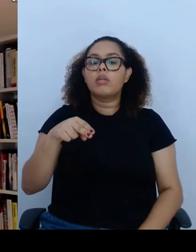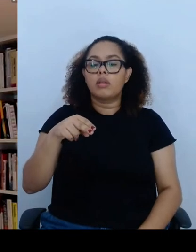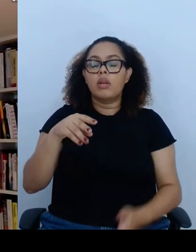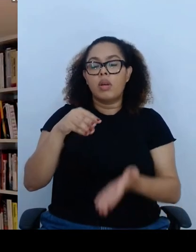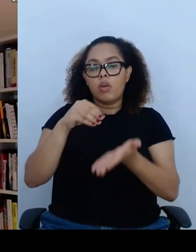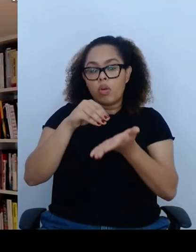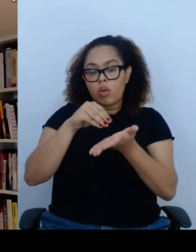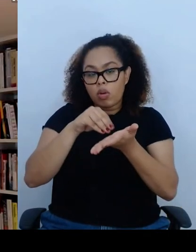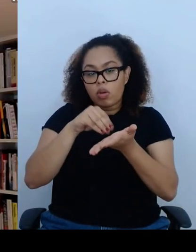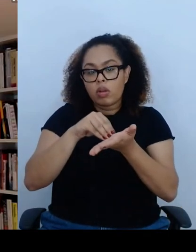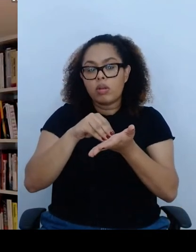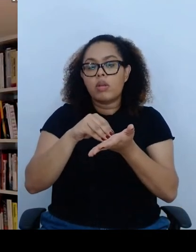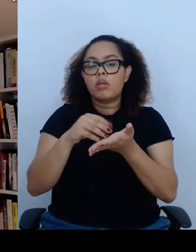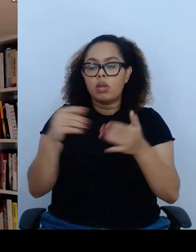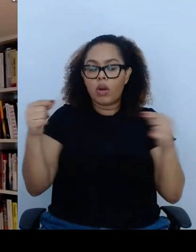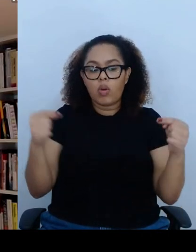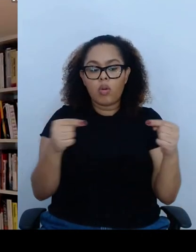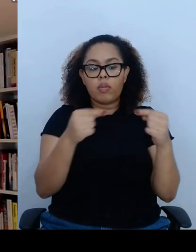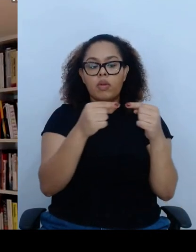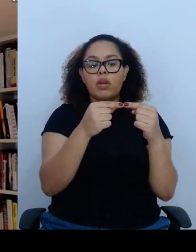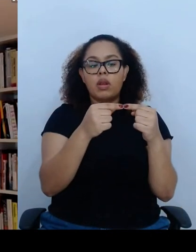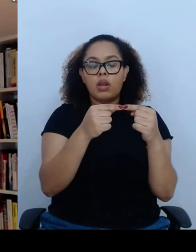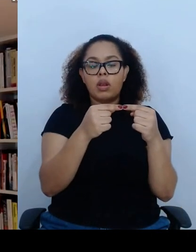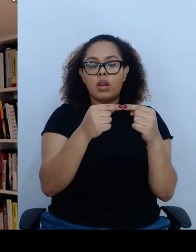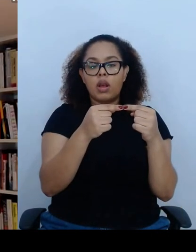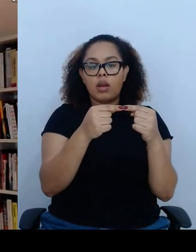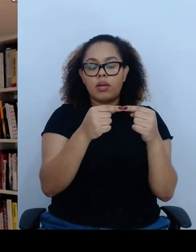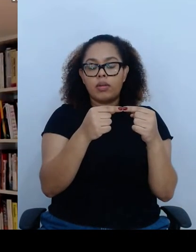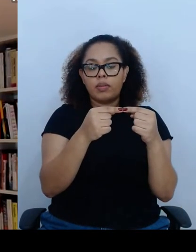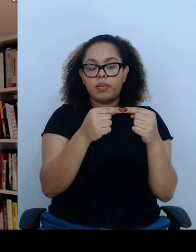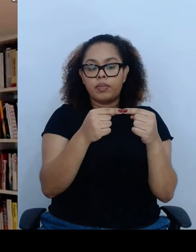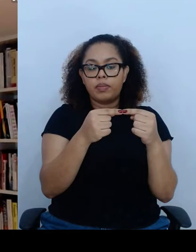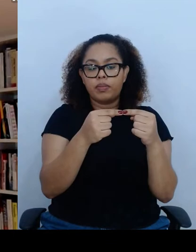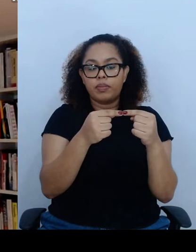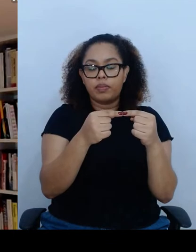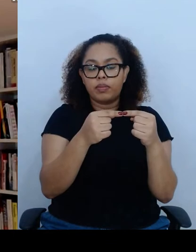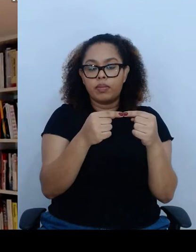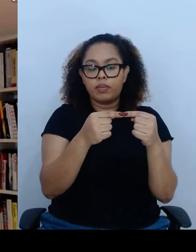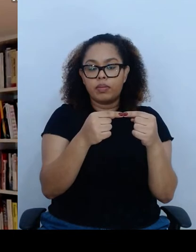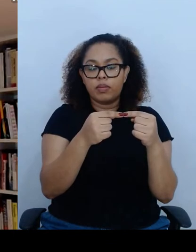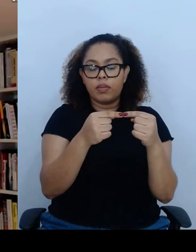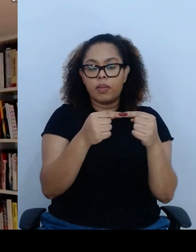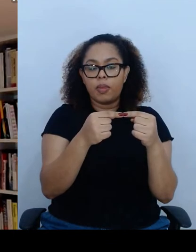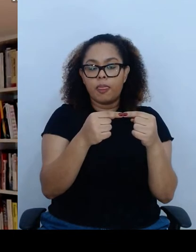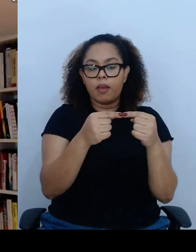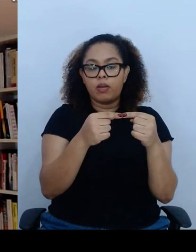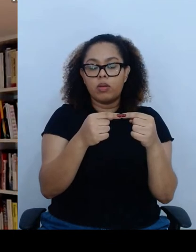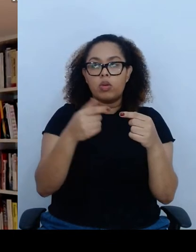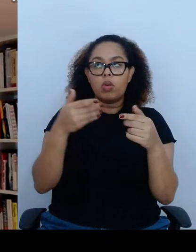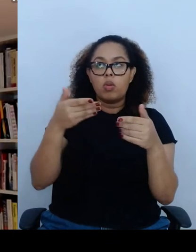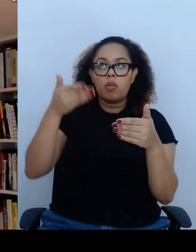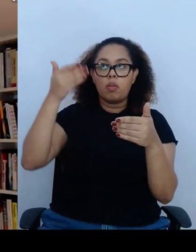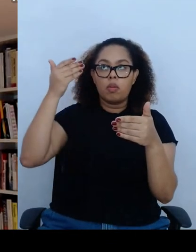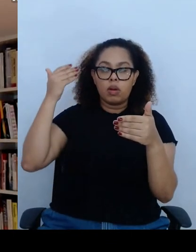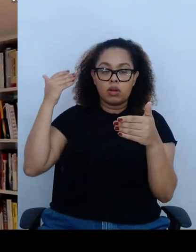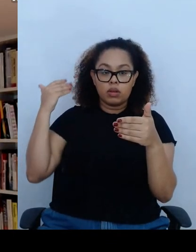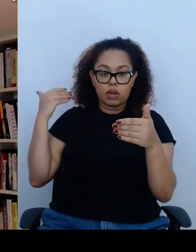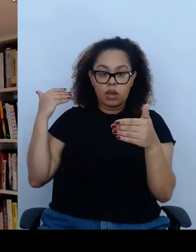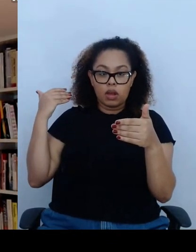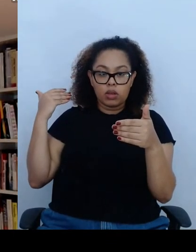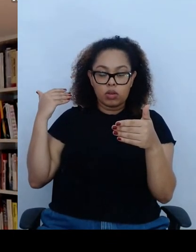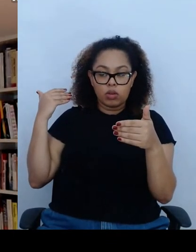teria feito muito sentido né uma aquisição do bacon do passado dado o foco